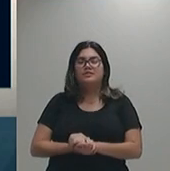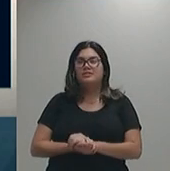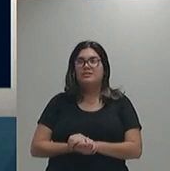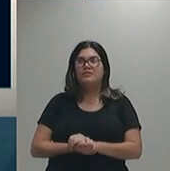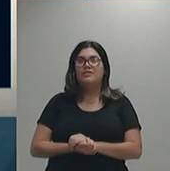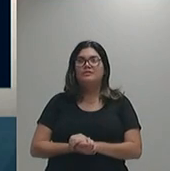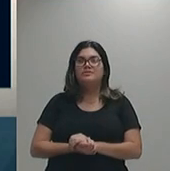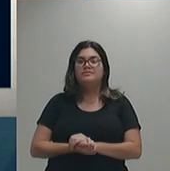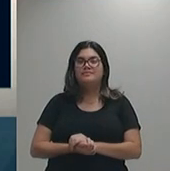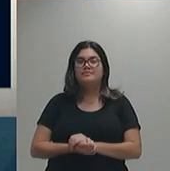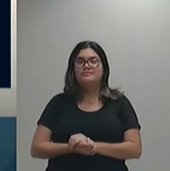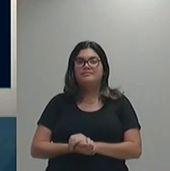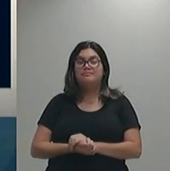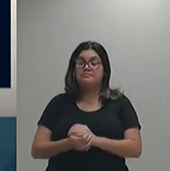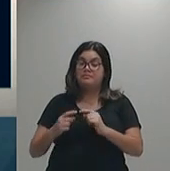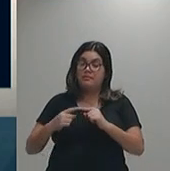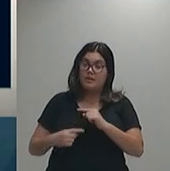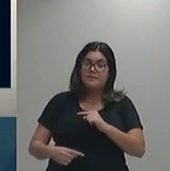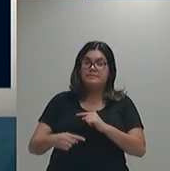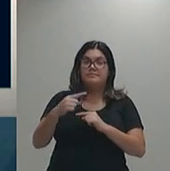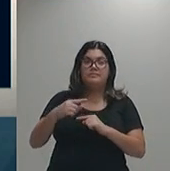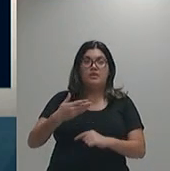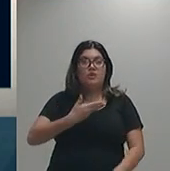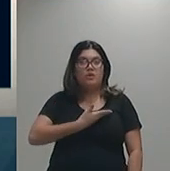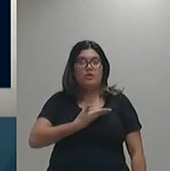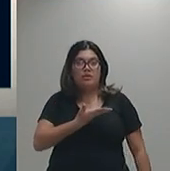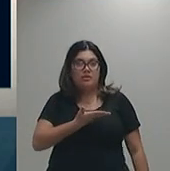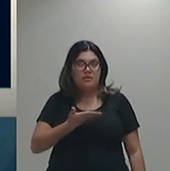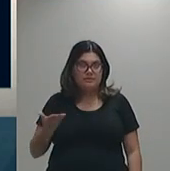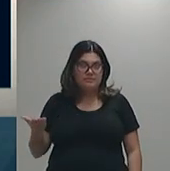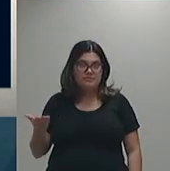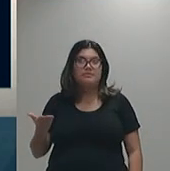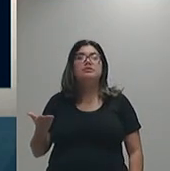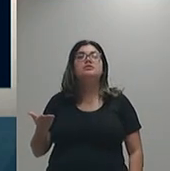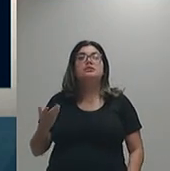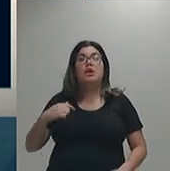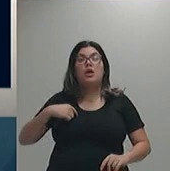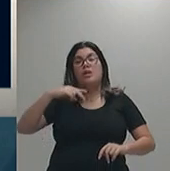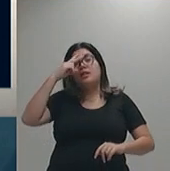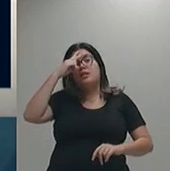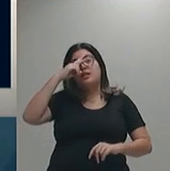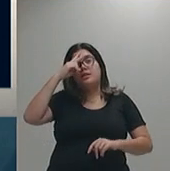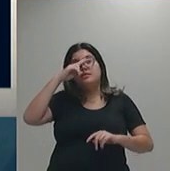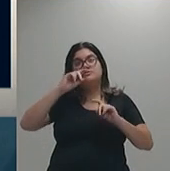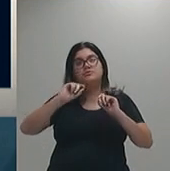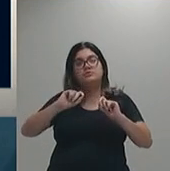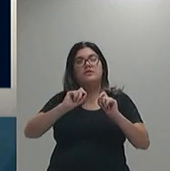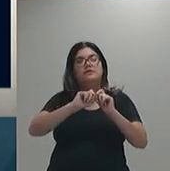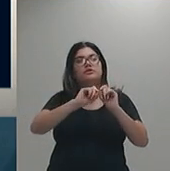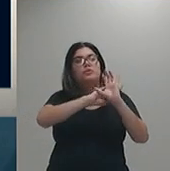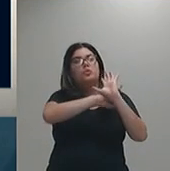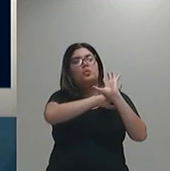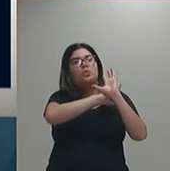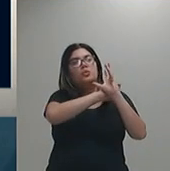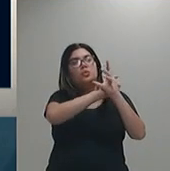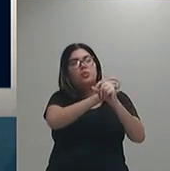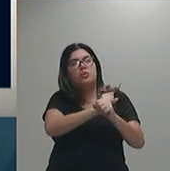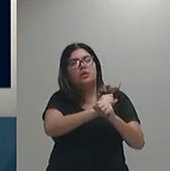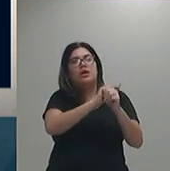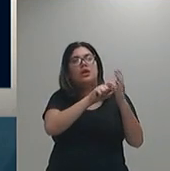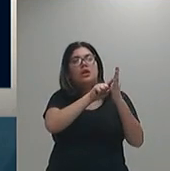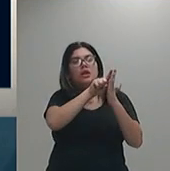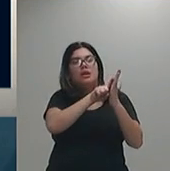eu na sequência colegas de memória eu me lembro fiz é o exame dar